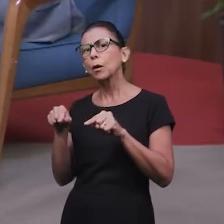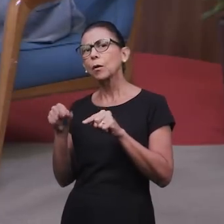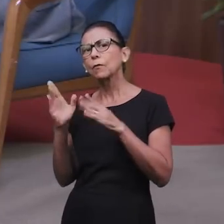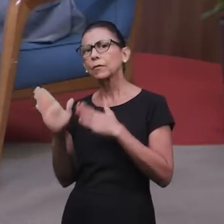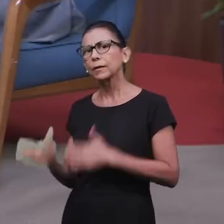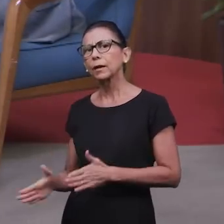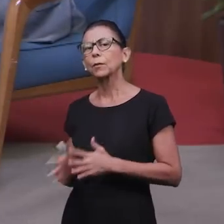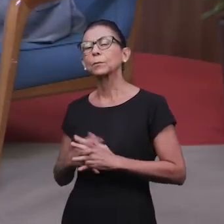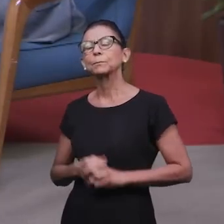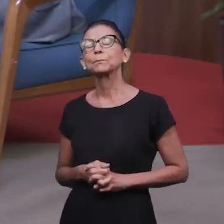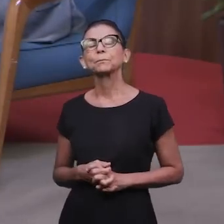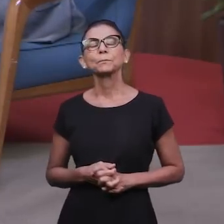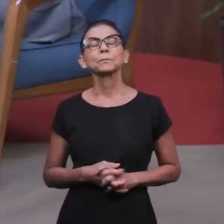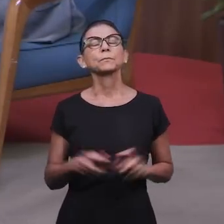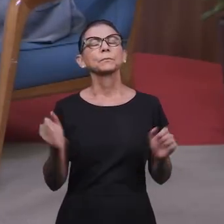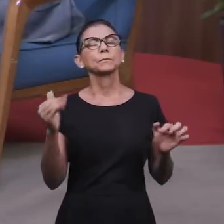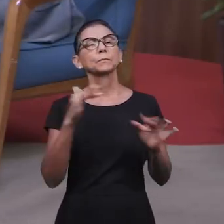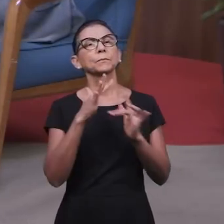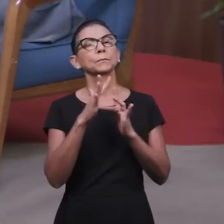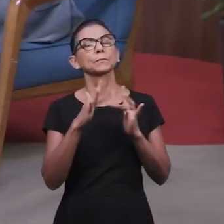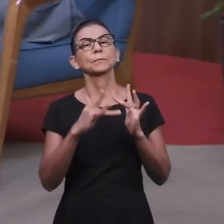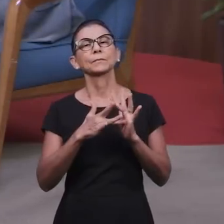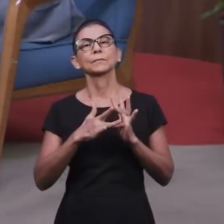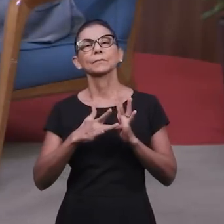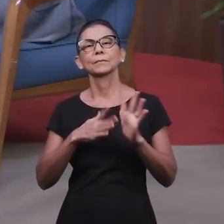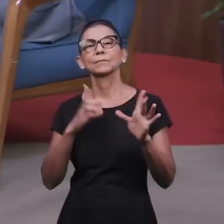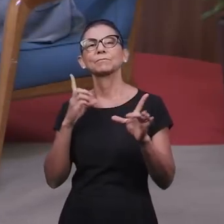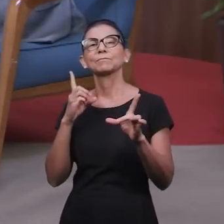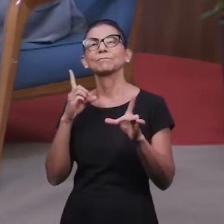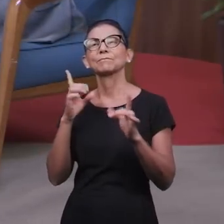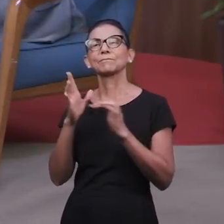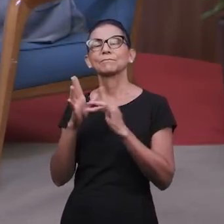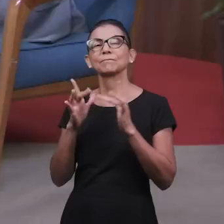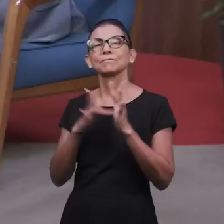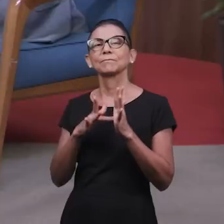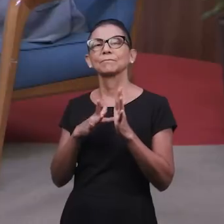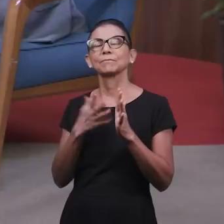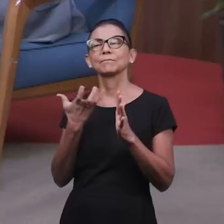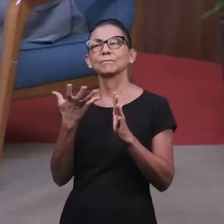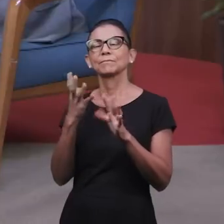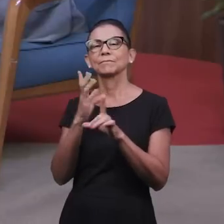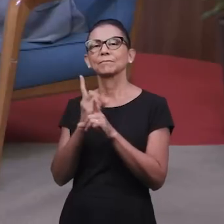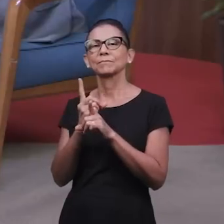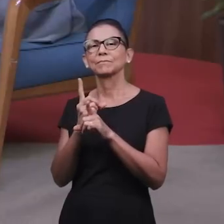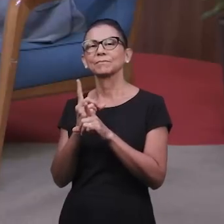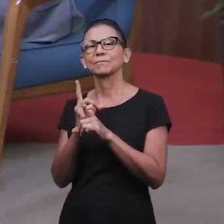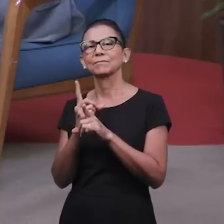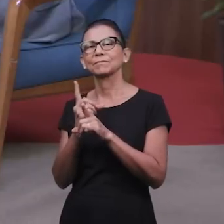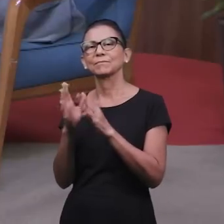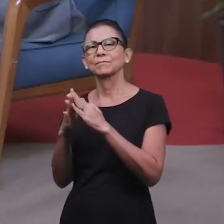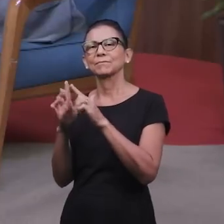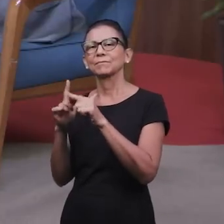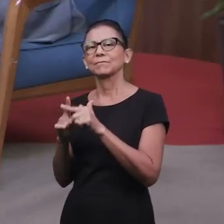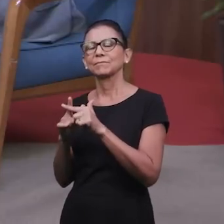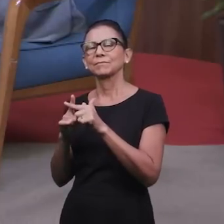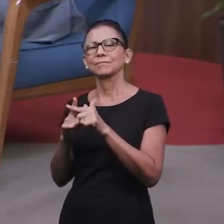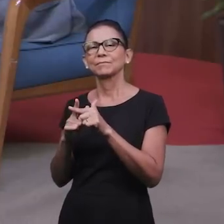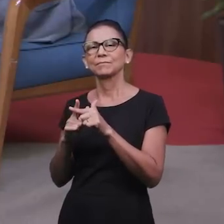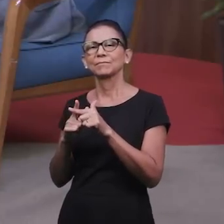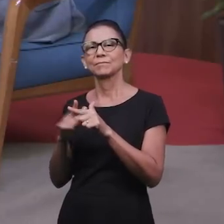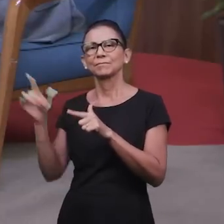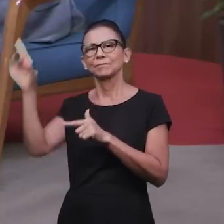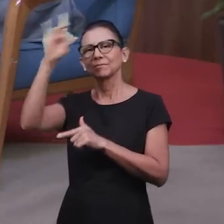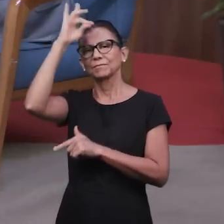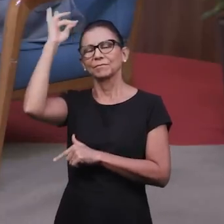bem maior. de um bem maior. Glória a Jesus. Ele quer encontrar uma igreja aperfeiçoada pelo Espírito Santo. Né? Amém.